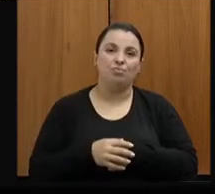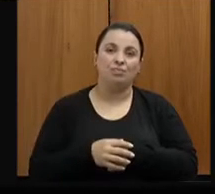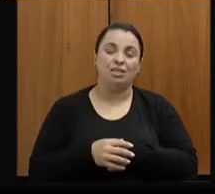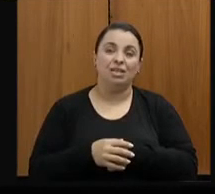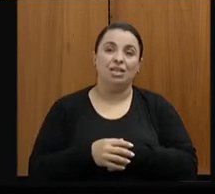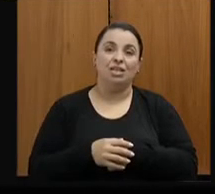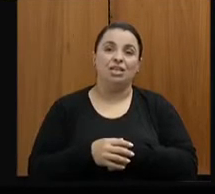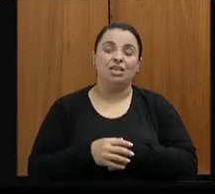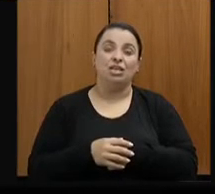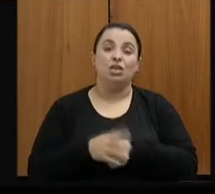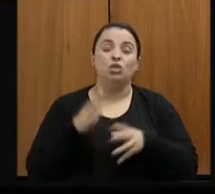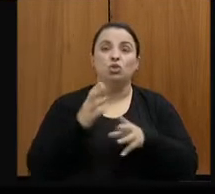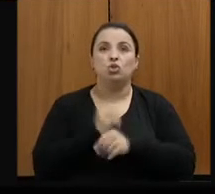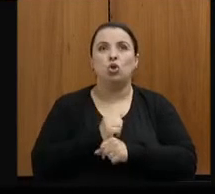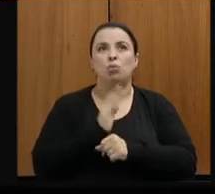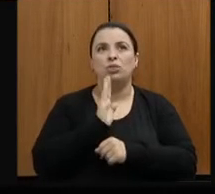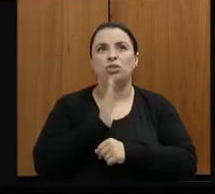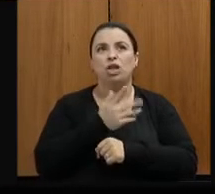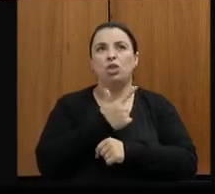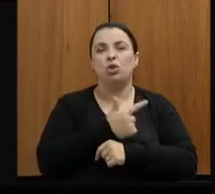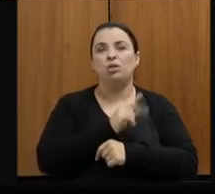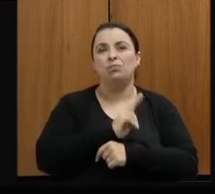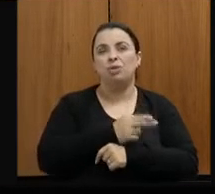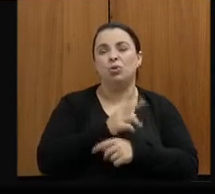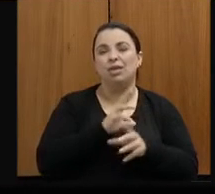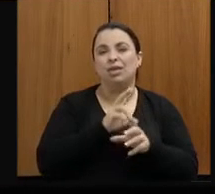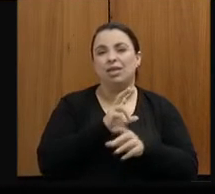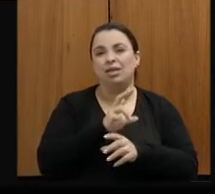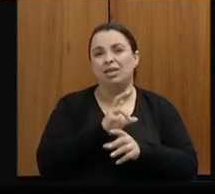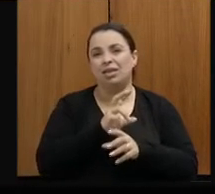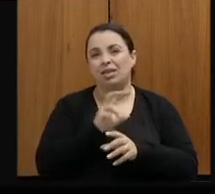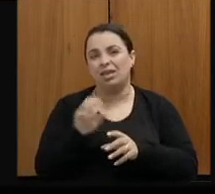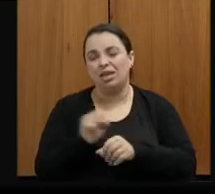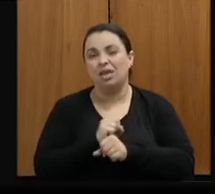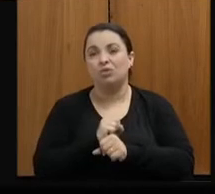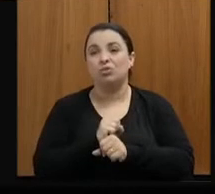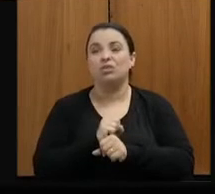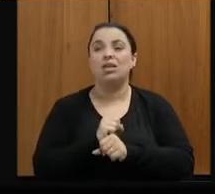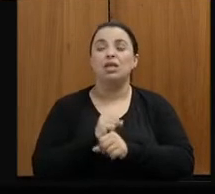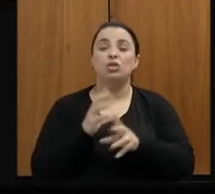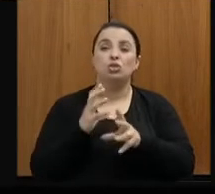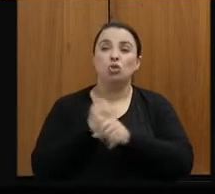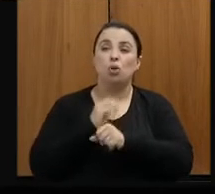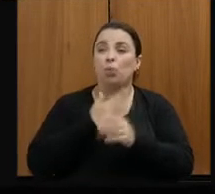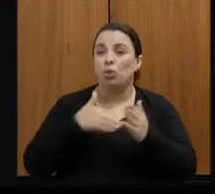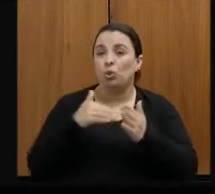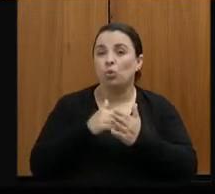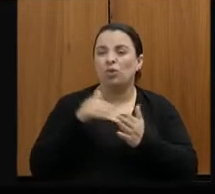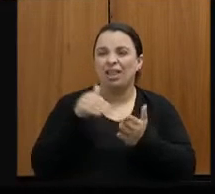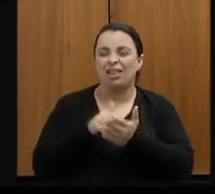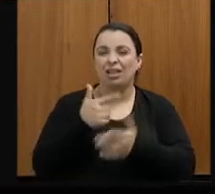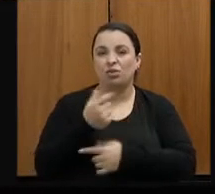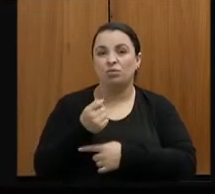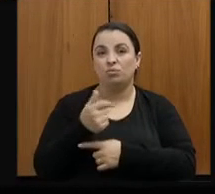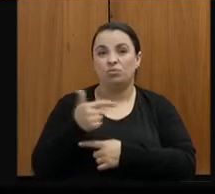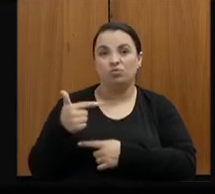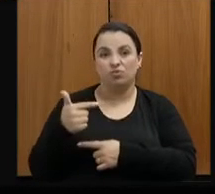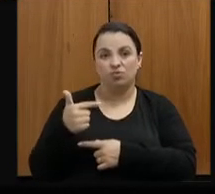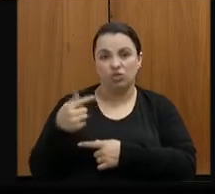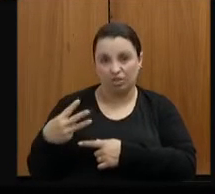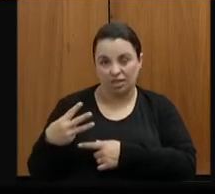emitidos dentro desse cenário, completando essa primeira leva de 40 mil. Ainda é pouco, pelo que a gente